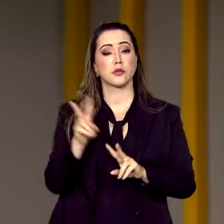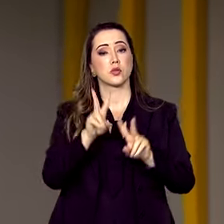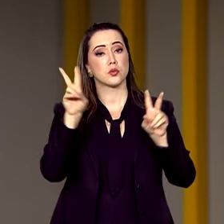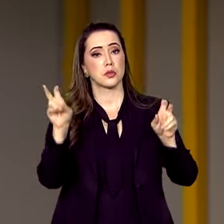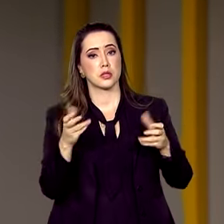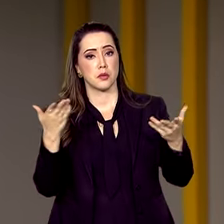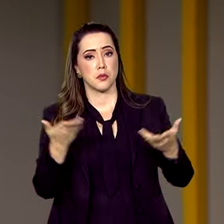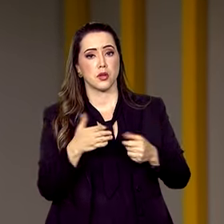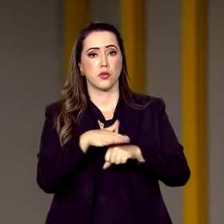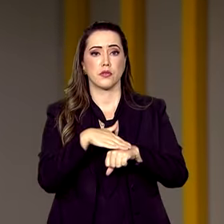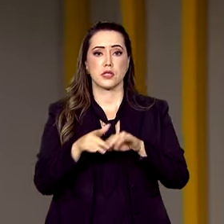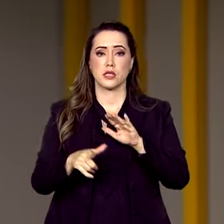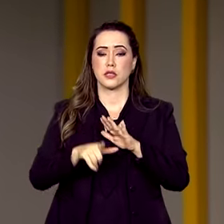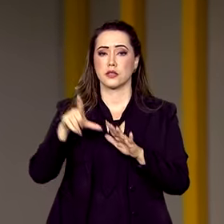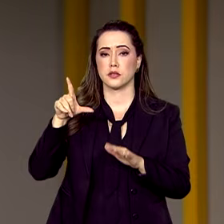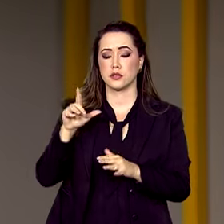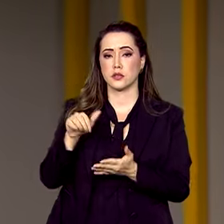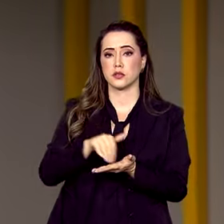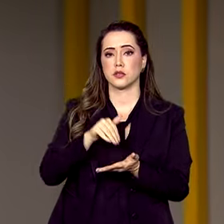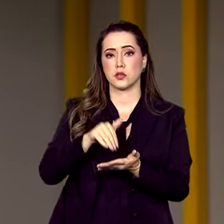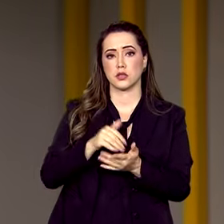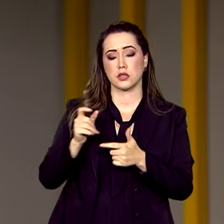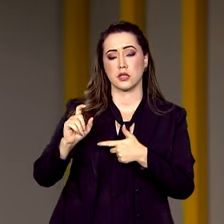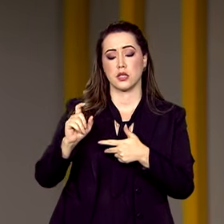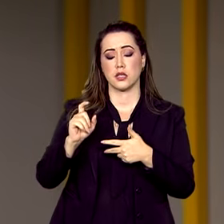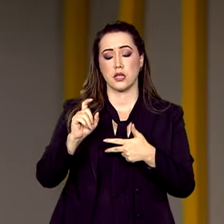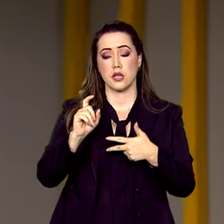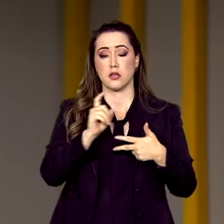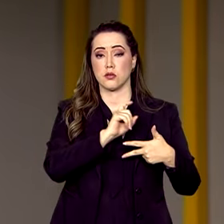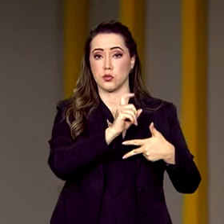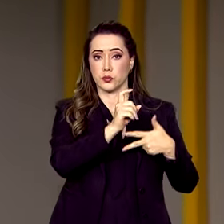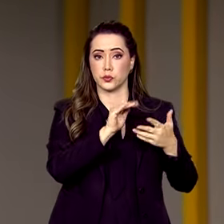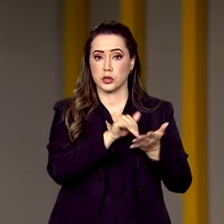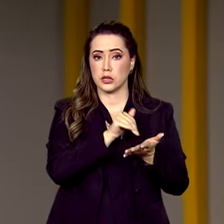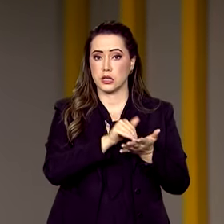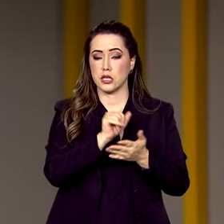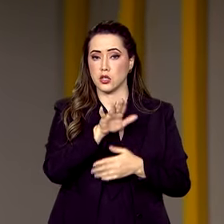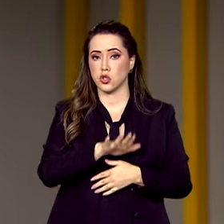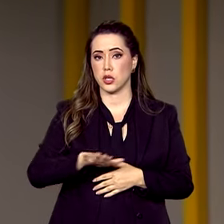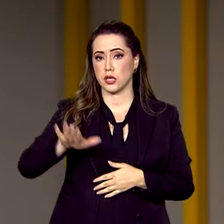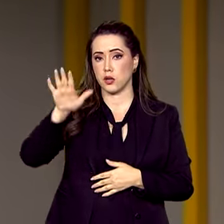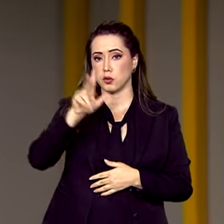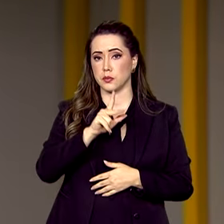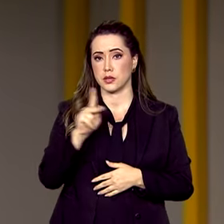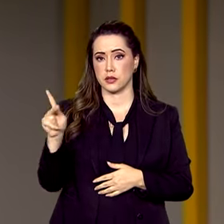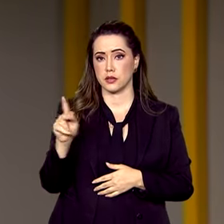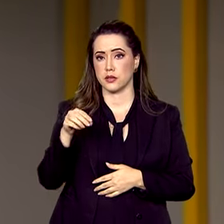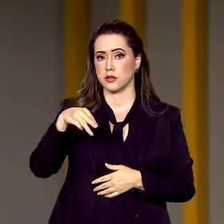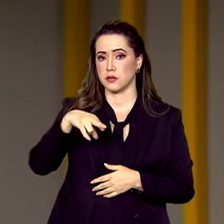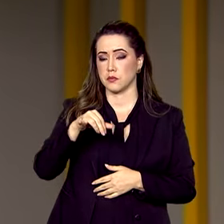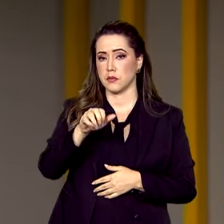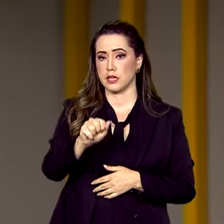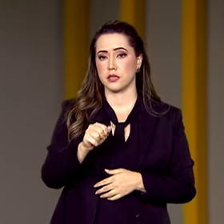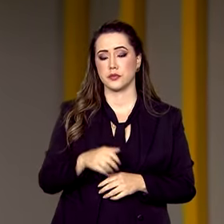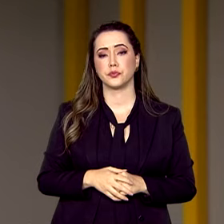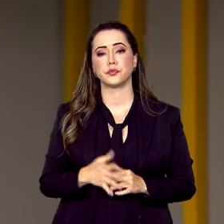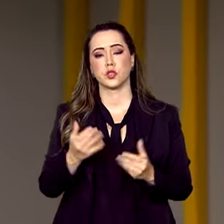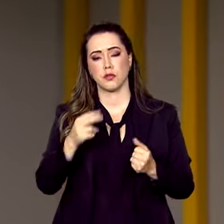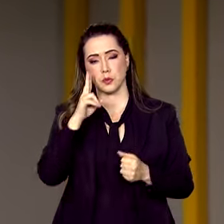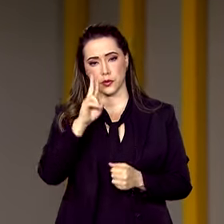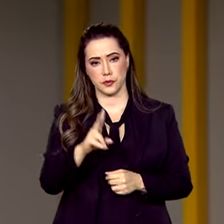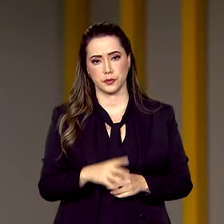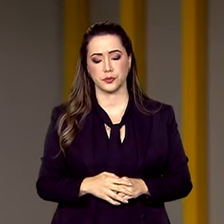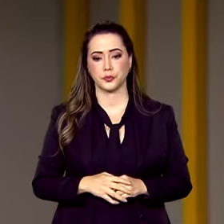esse assunto, eu conversei mais cedo com a secretária executiva da Secretaria-Geral da Presidência, Maria Fernanda Coelho. Acompanhe